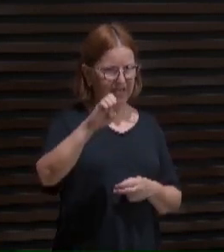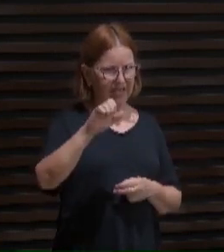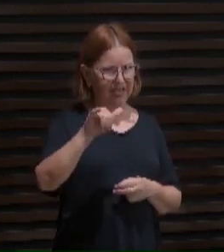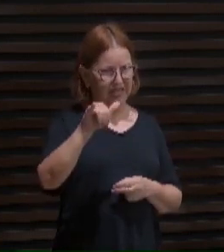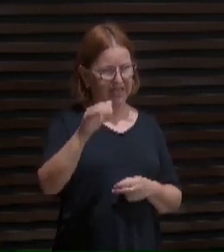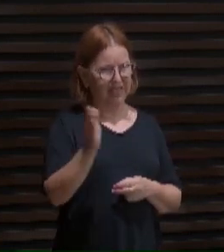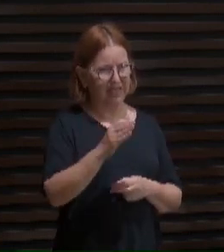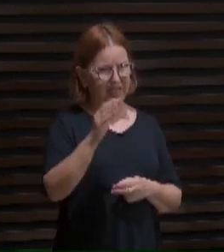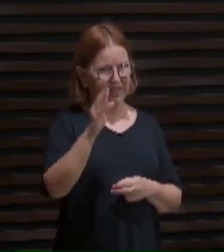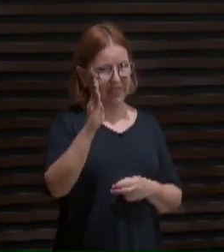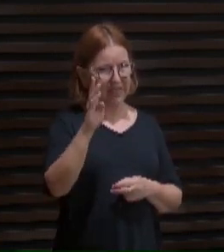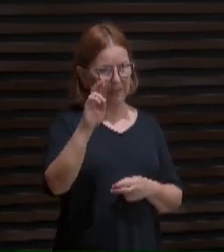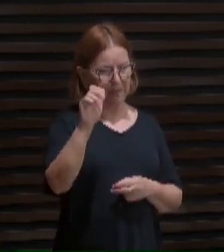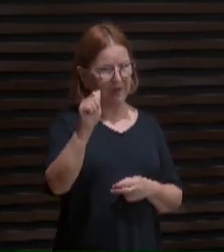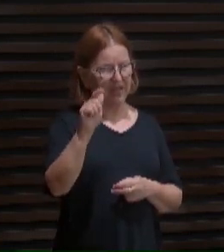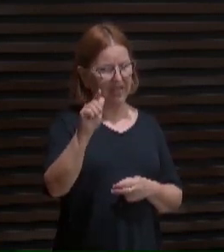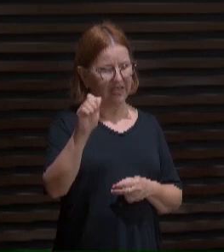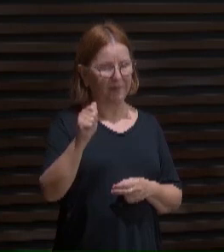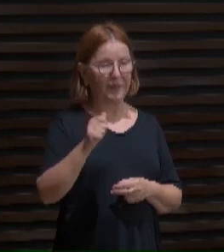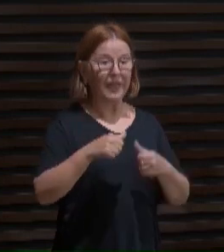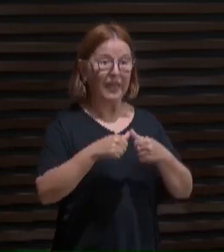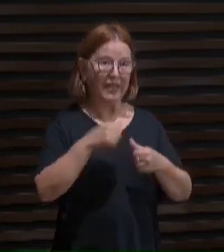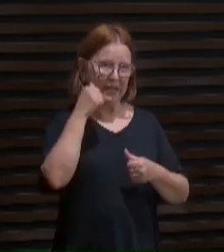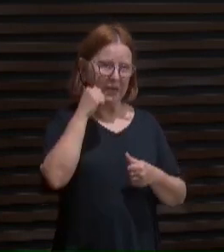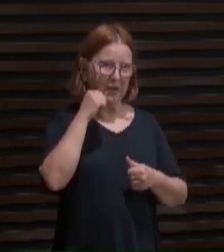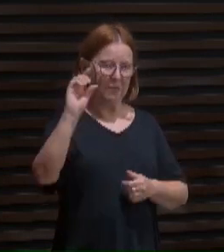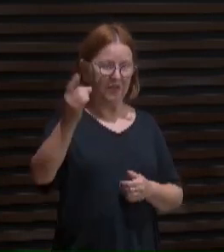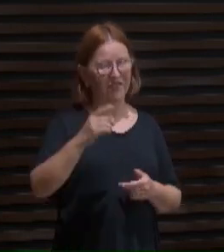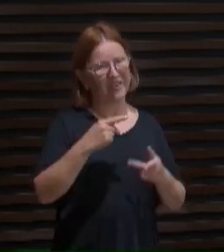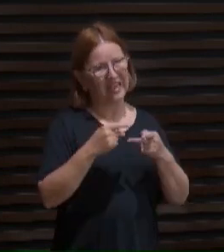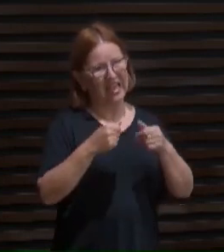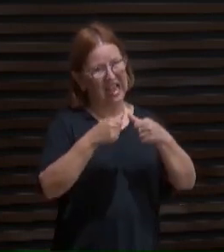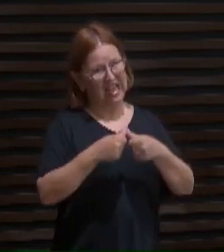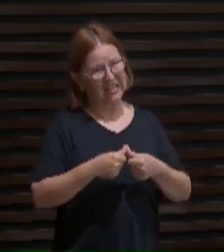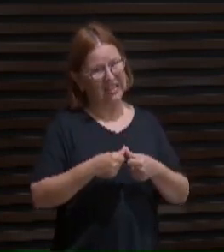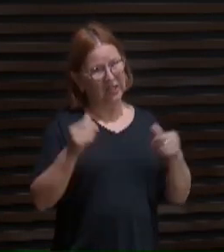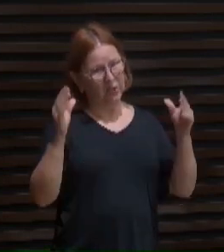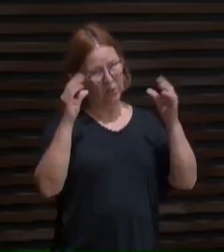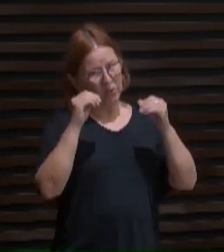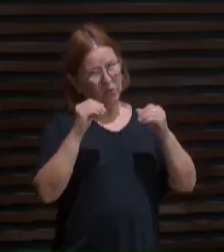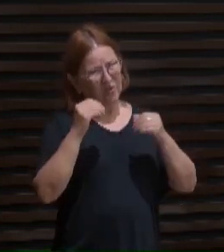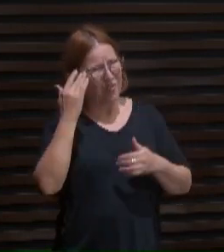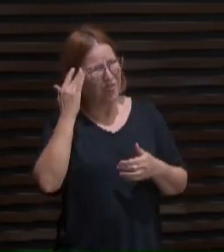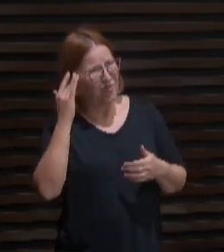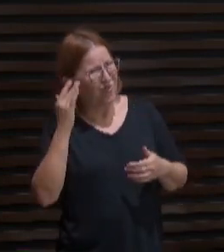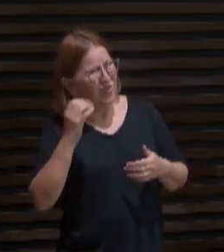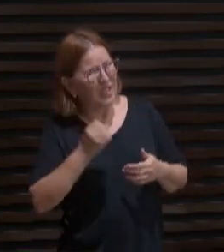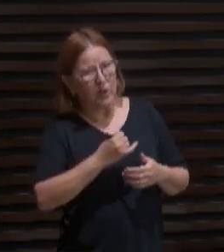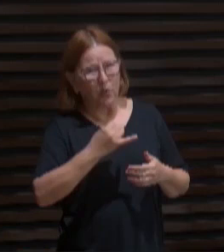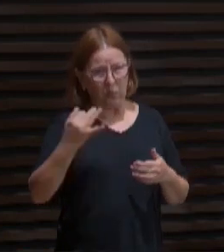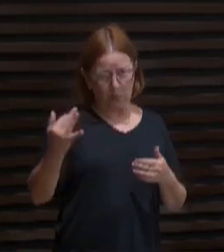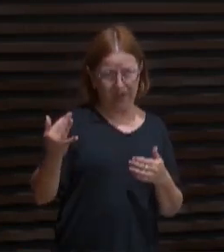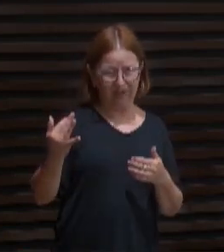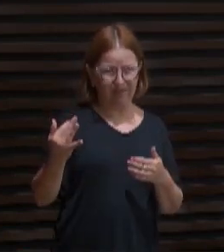noitadas, e essa menina disse, essa noite eu não sei quanto, mas mais de 15 tiveram